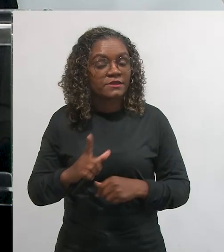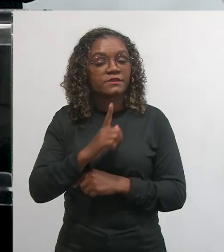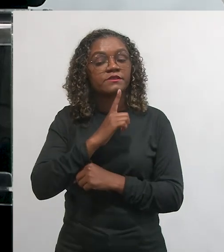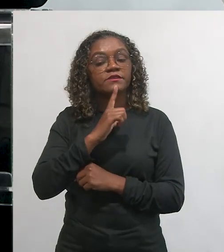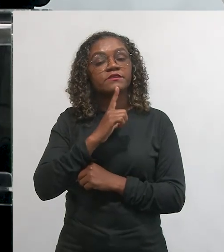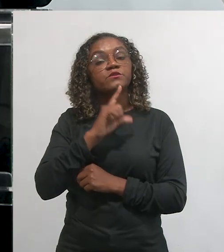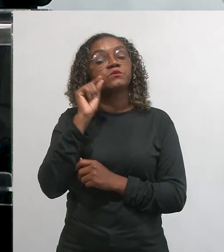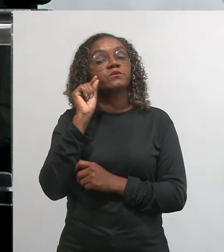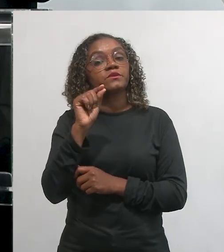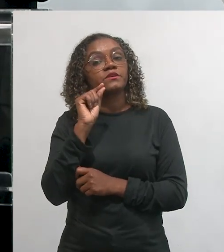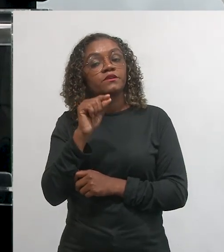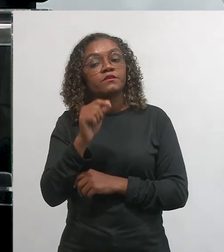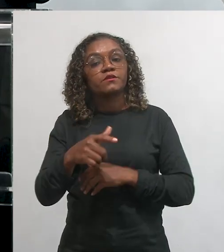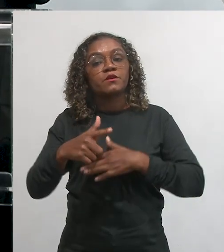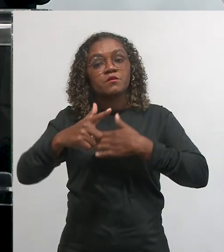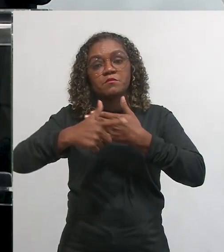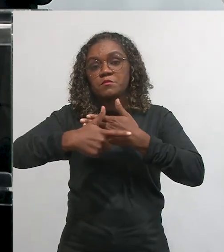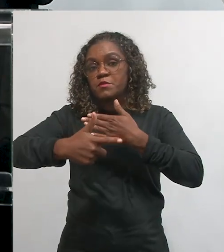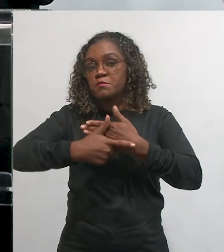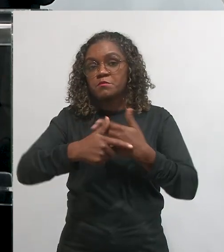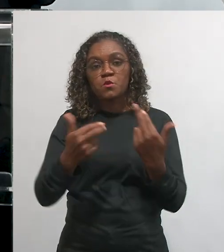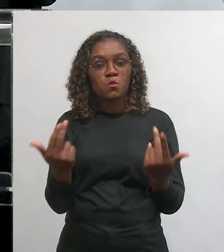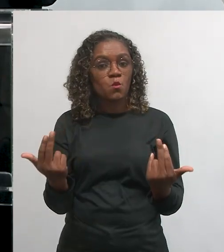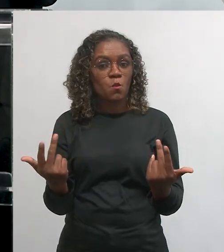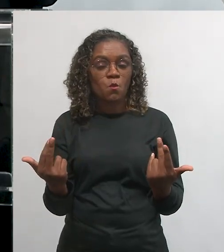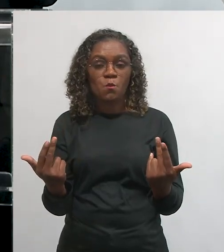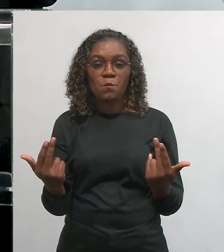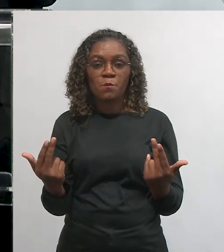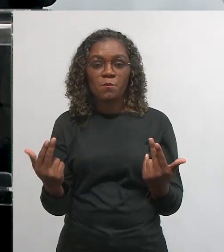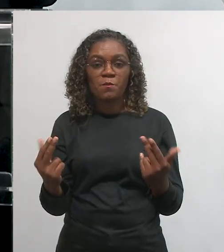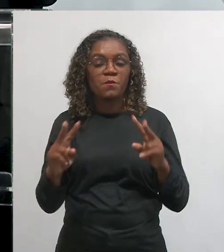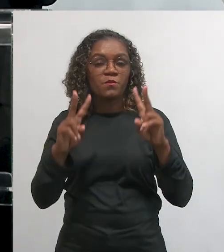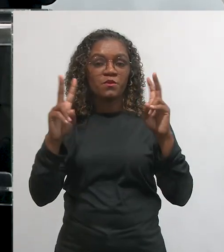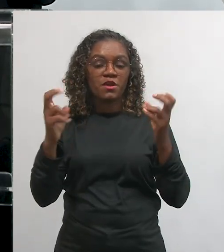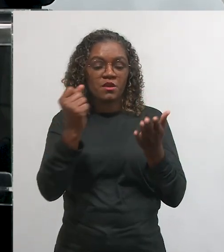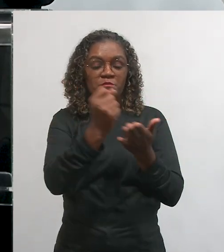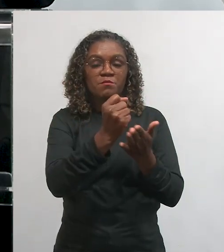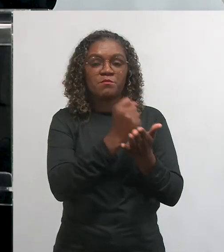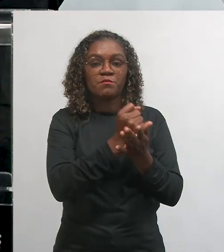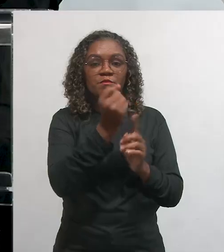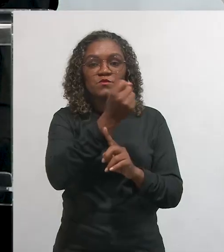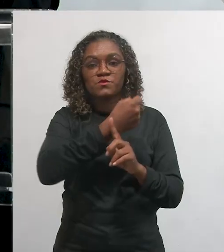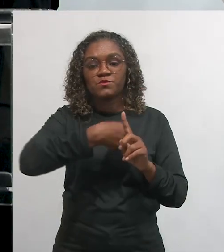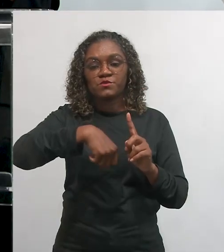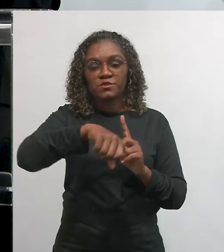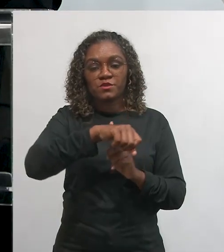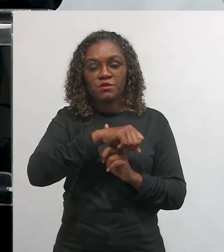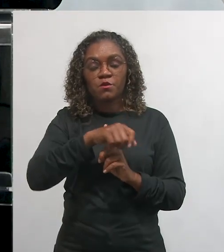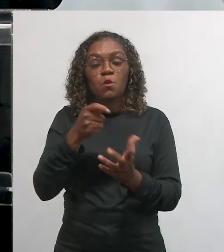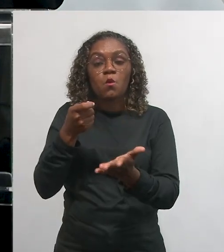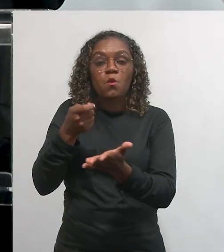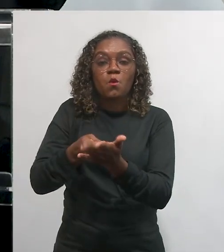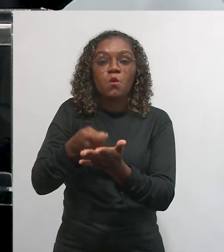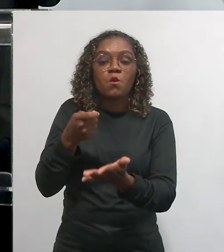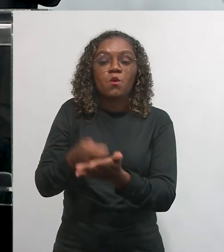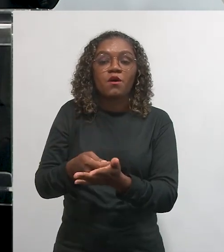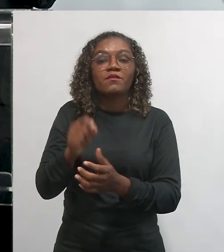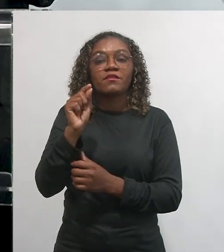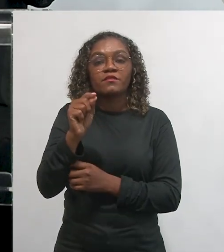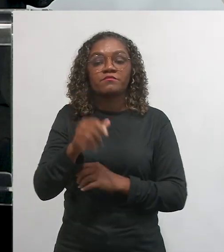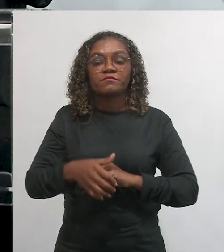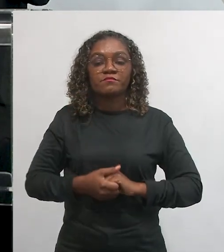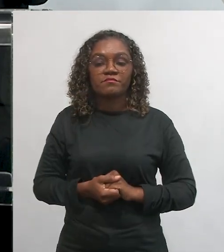a mesma funcionalidade em relação ao contrato social. Qual é? Ela nos obriga a gente fazer pacto